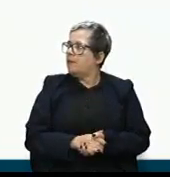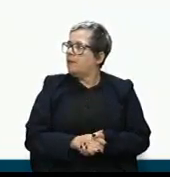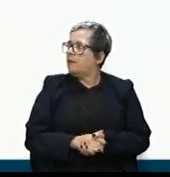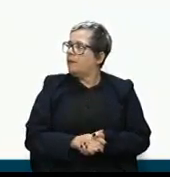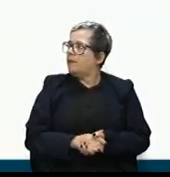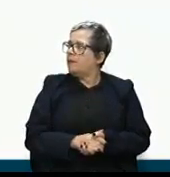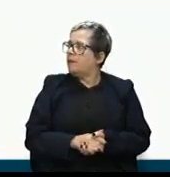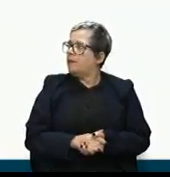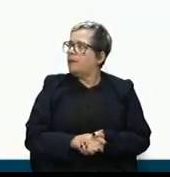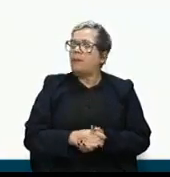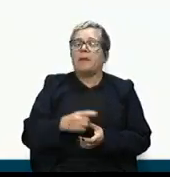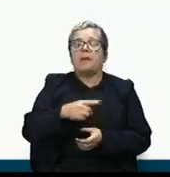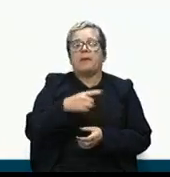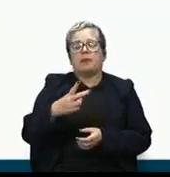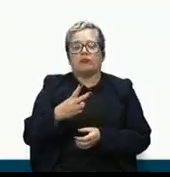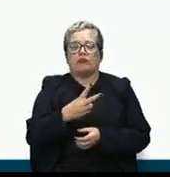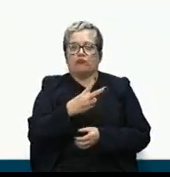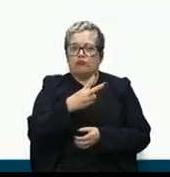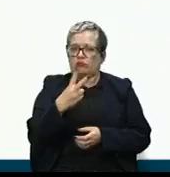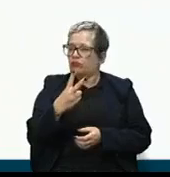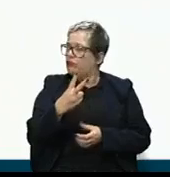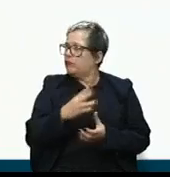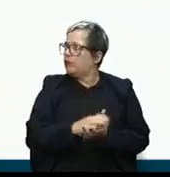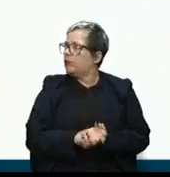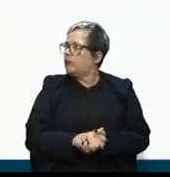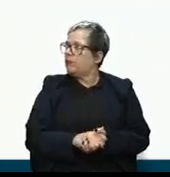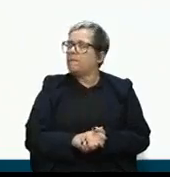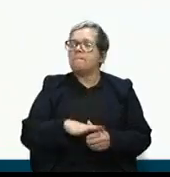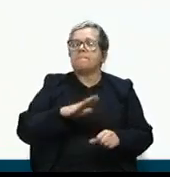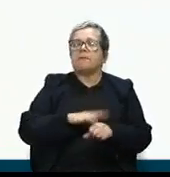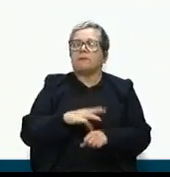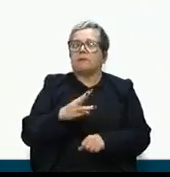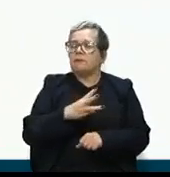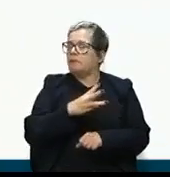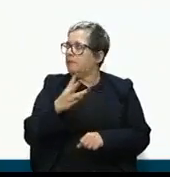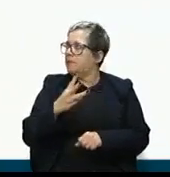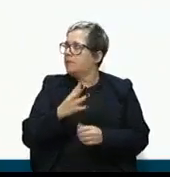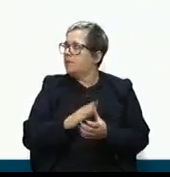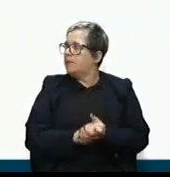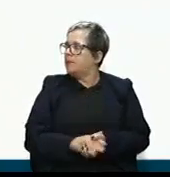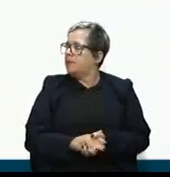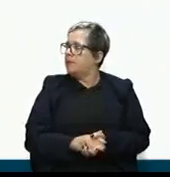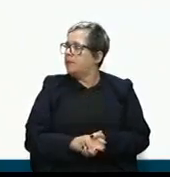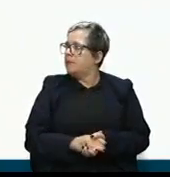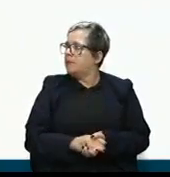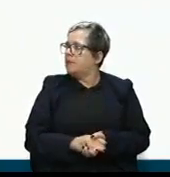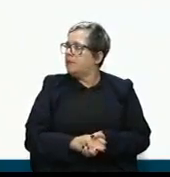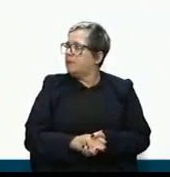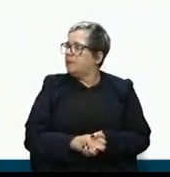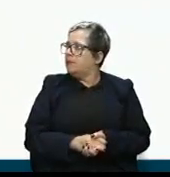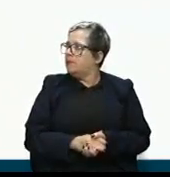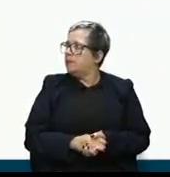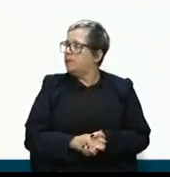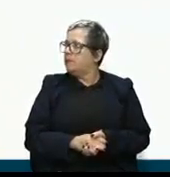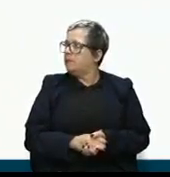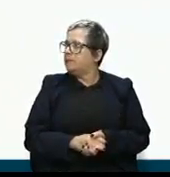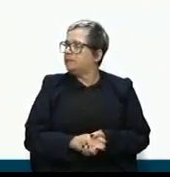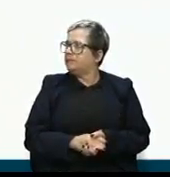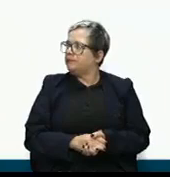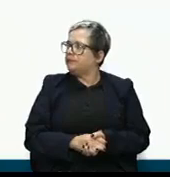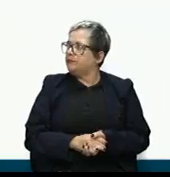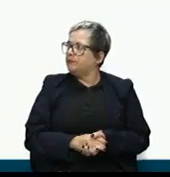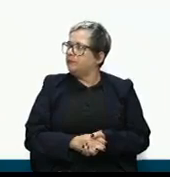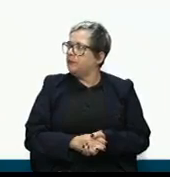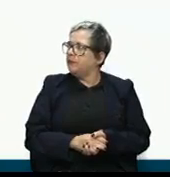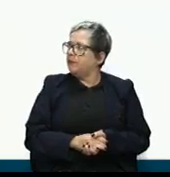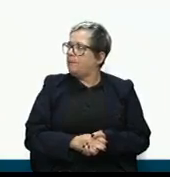E menos 2 mais 3. Menos 2